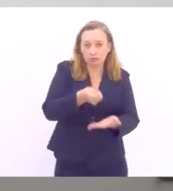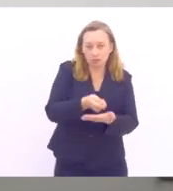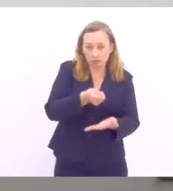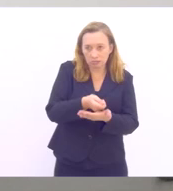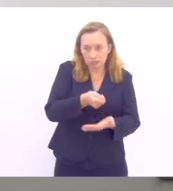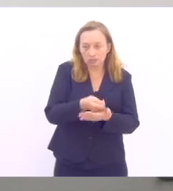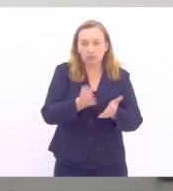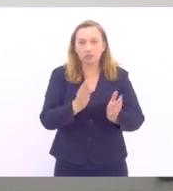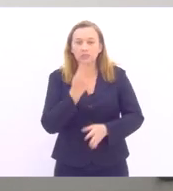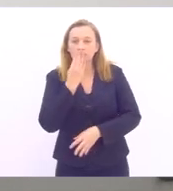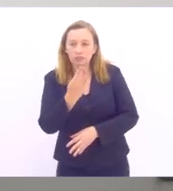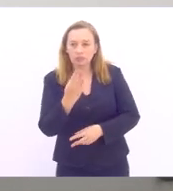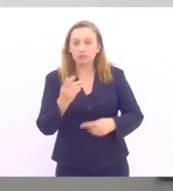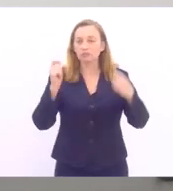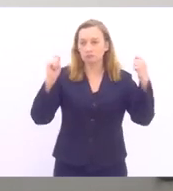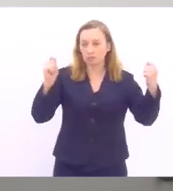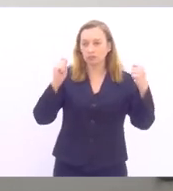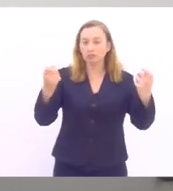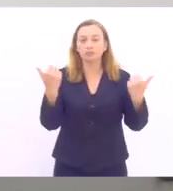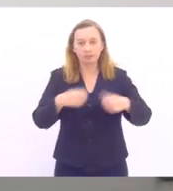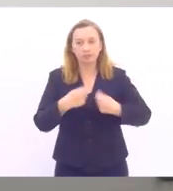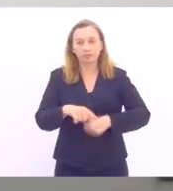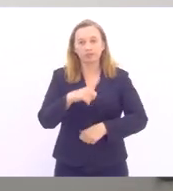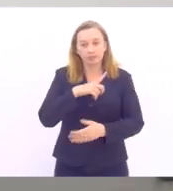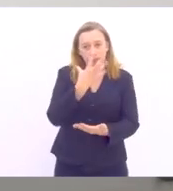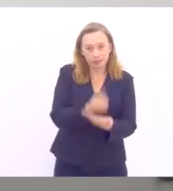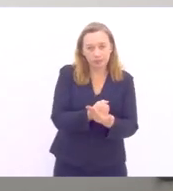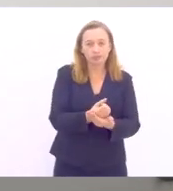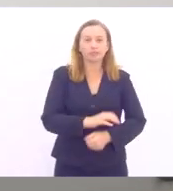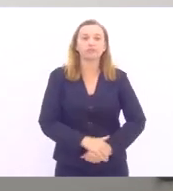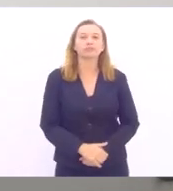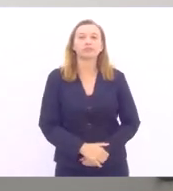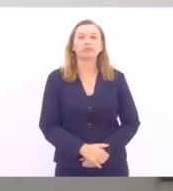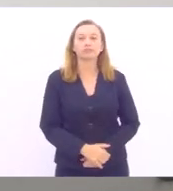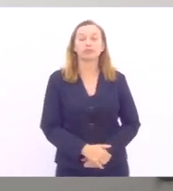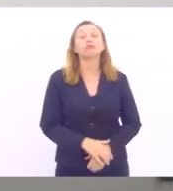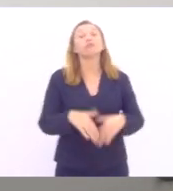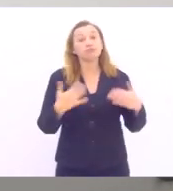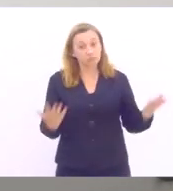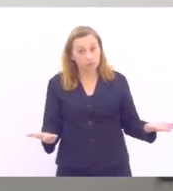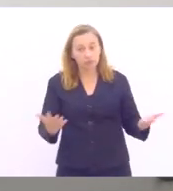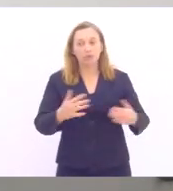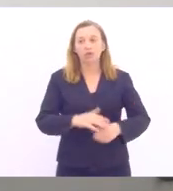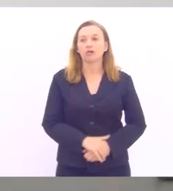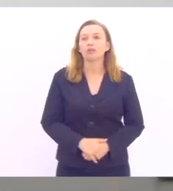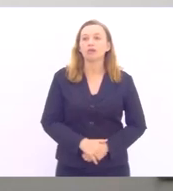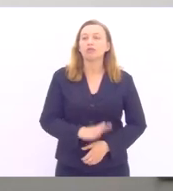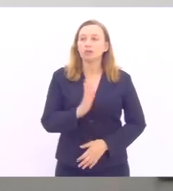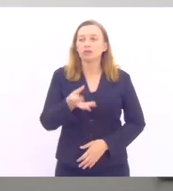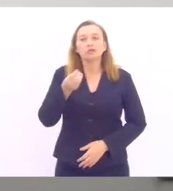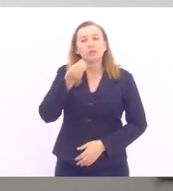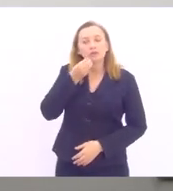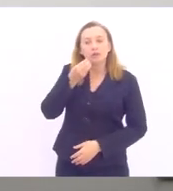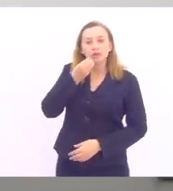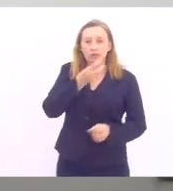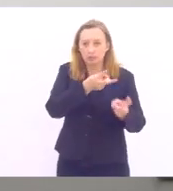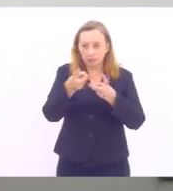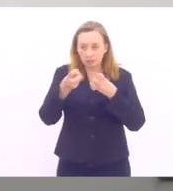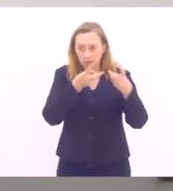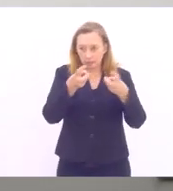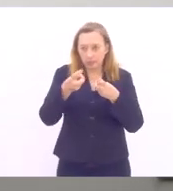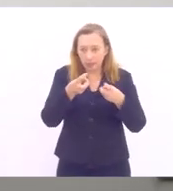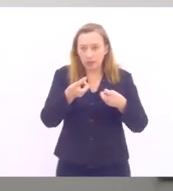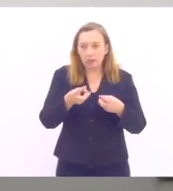torcidas organizadas precisam disponibilizar para esse cadastro. Então, assim, eu já tive a oportunidade de observar uma